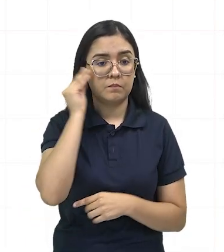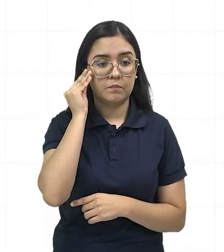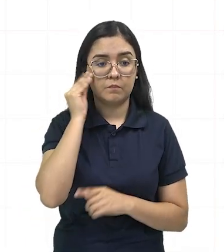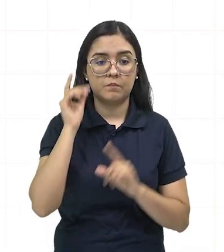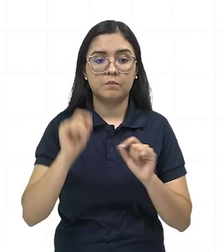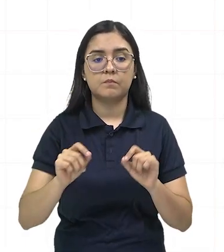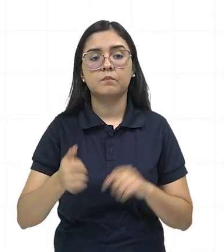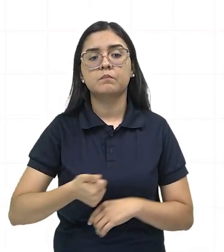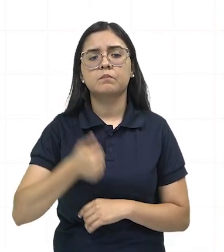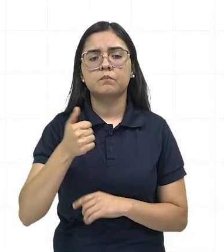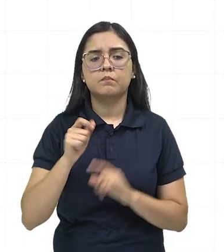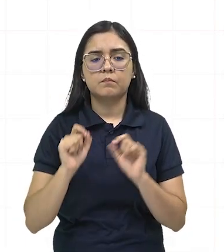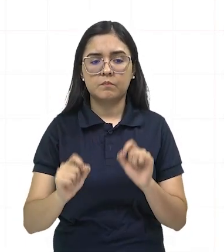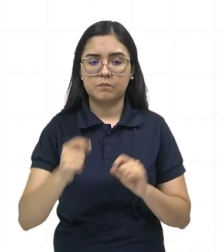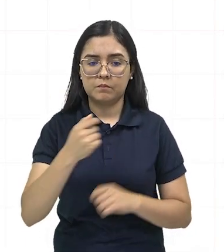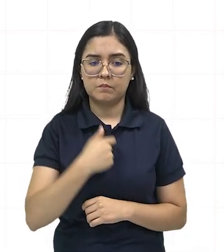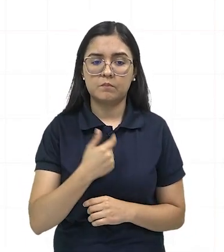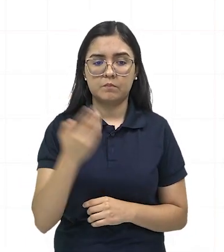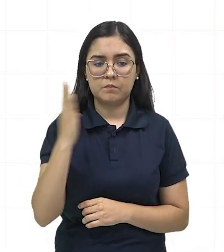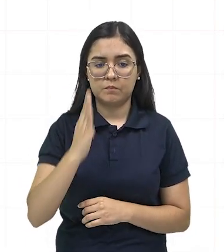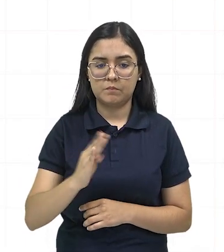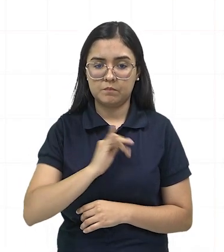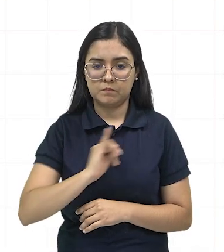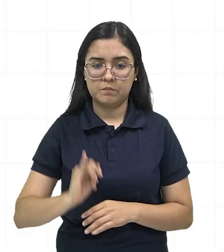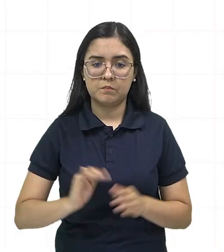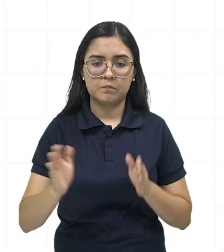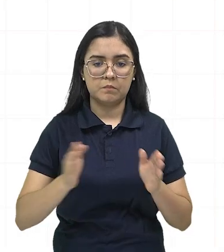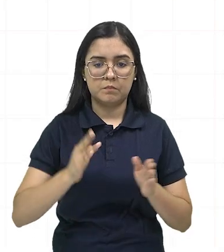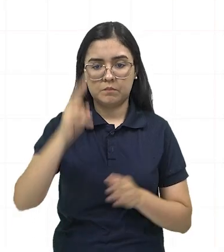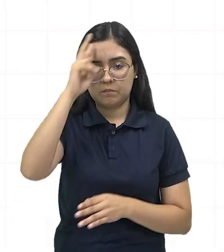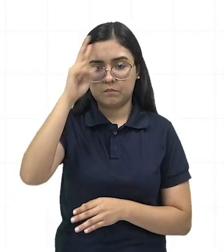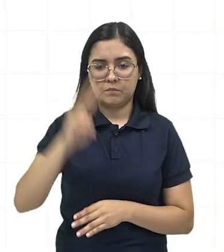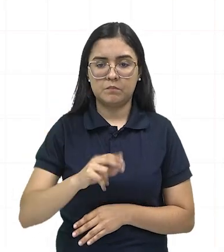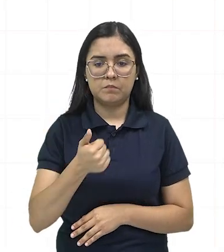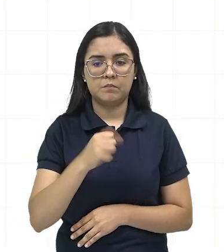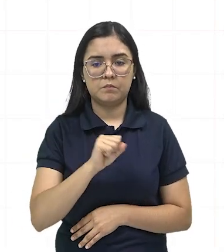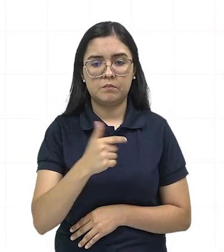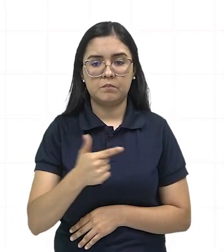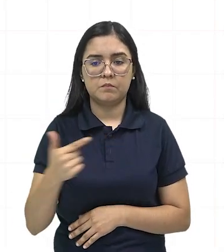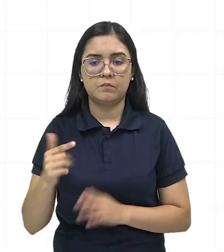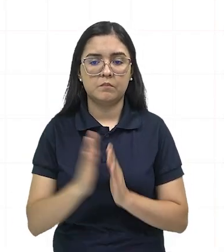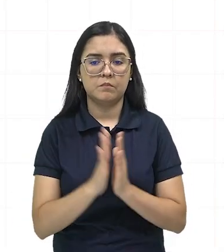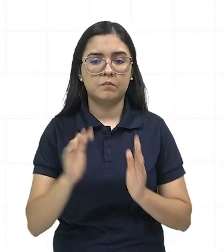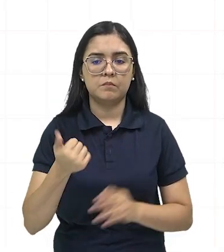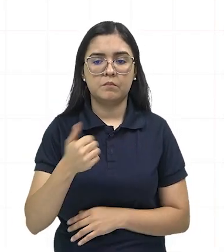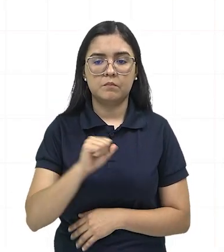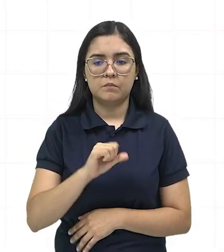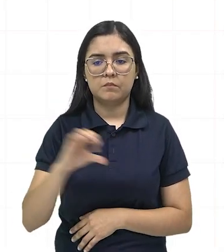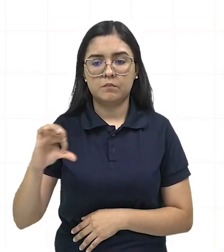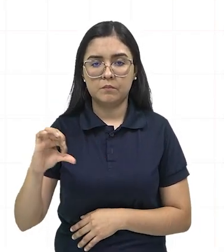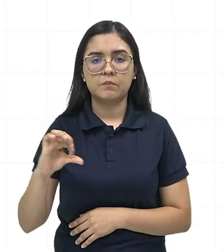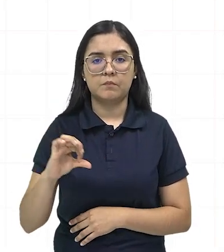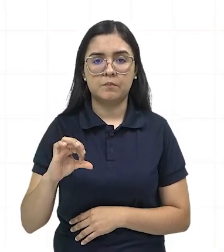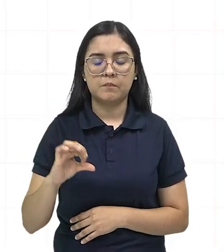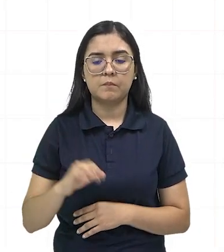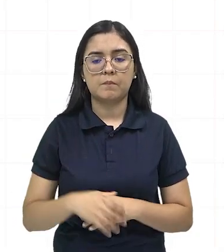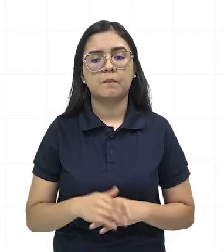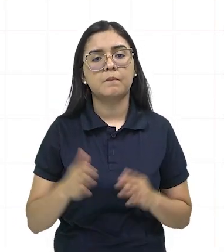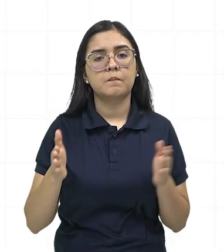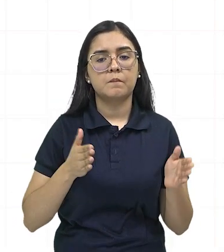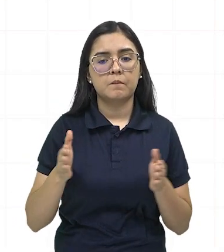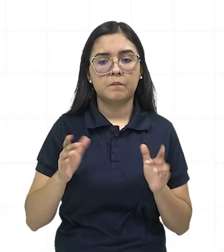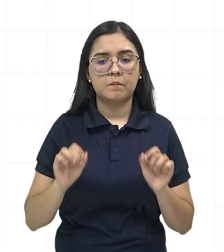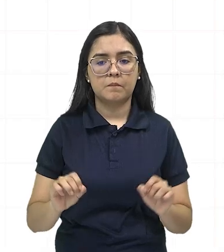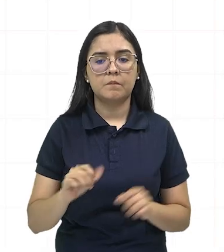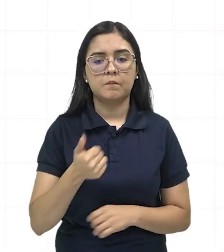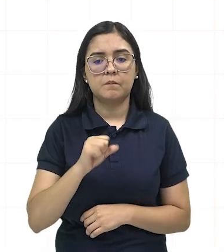ver. Primeiro aí, ó, o Brasil Imperial, o período histórico entre 1822 e 1889, ou seja, 1822